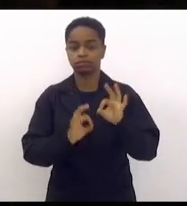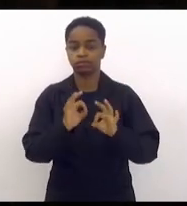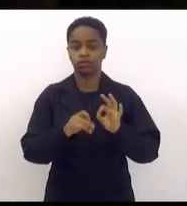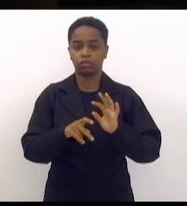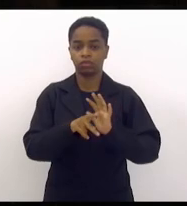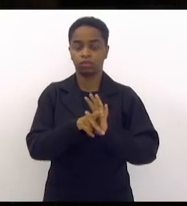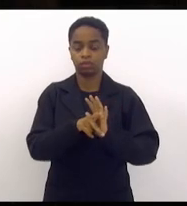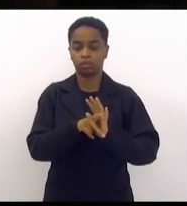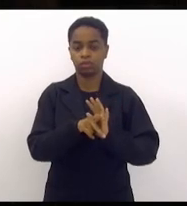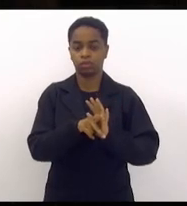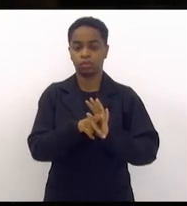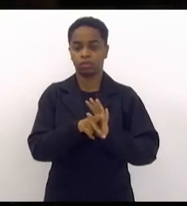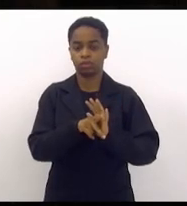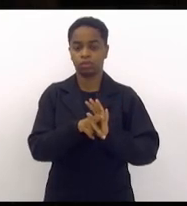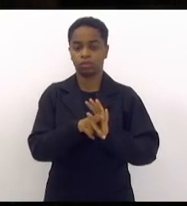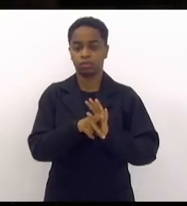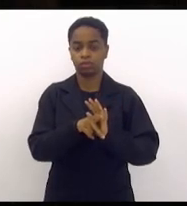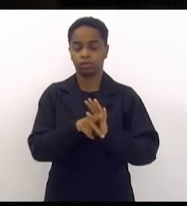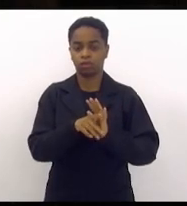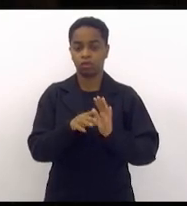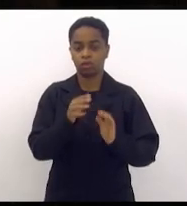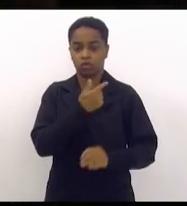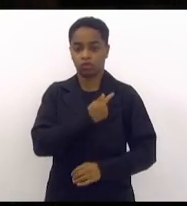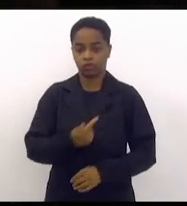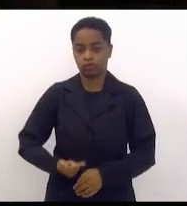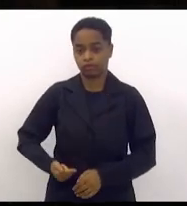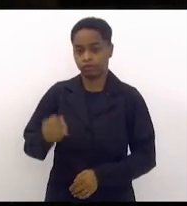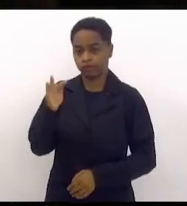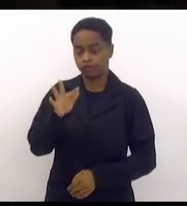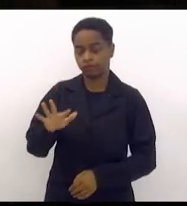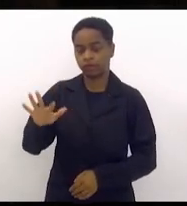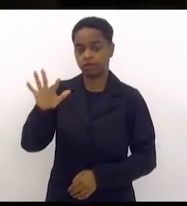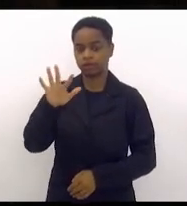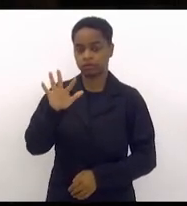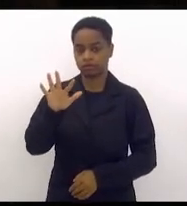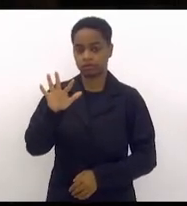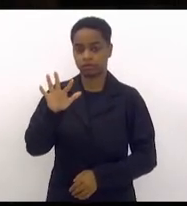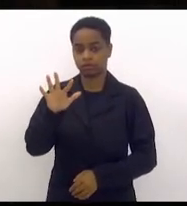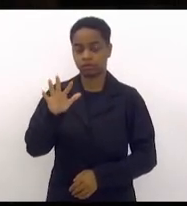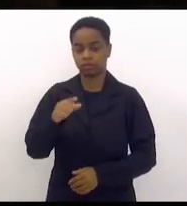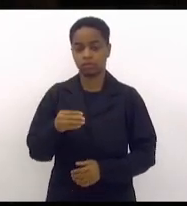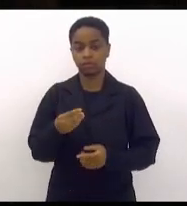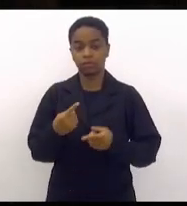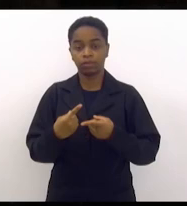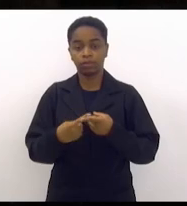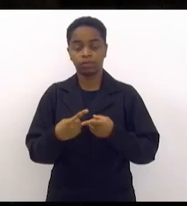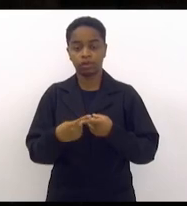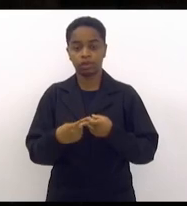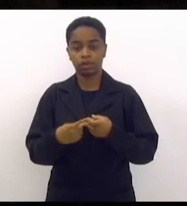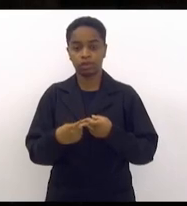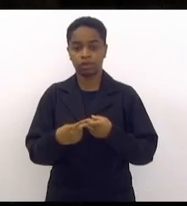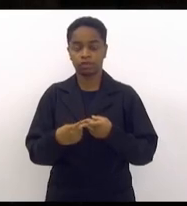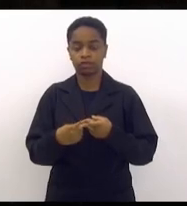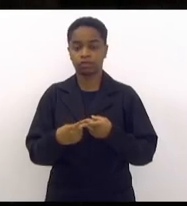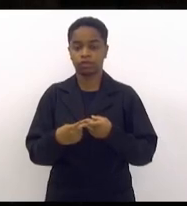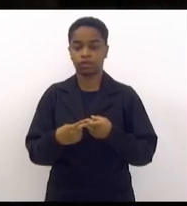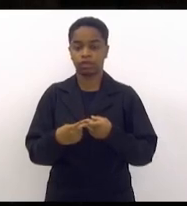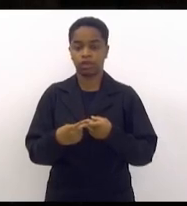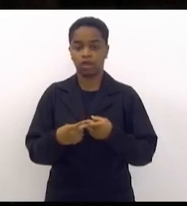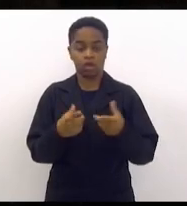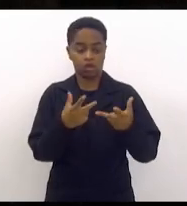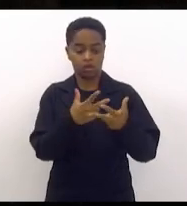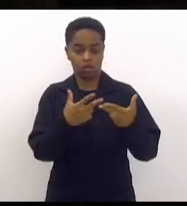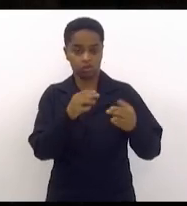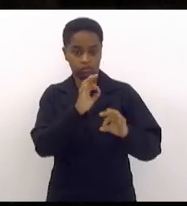do do do governo federal que era a garantia de que parte daquilo que era construído